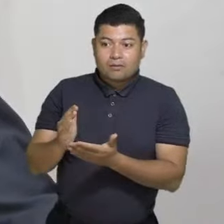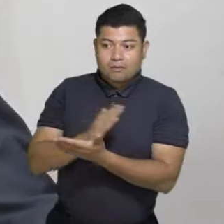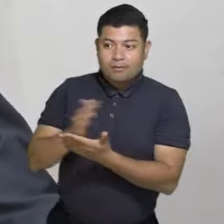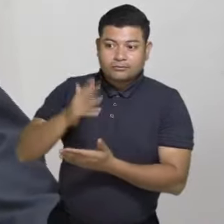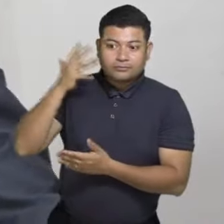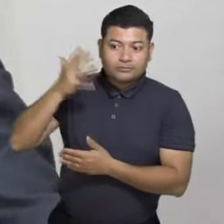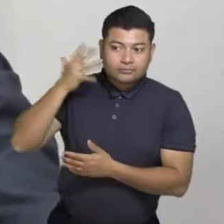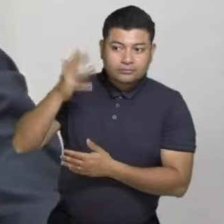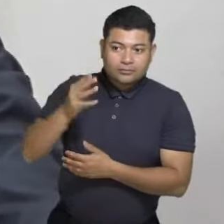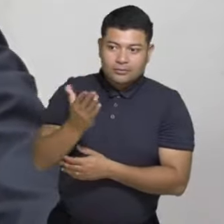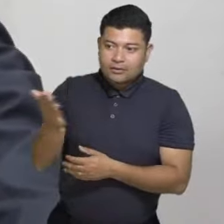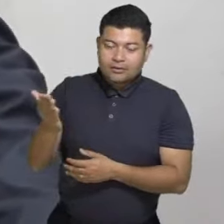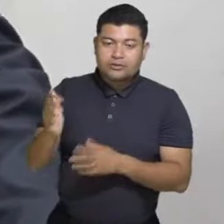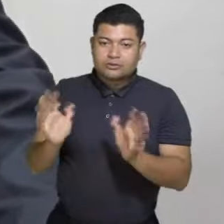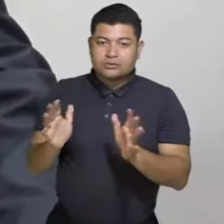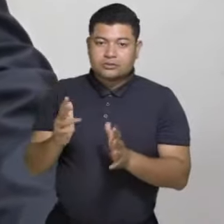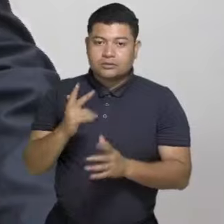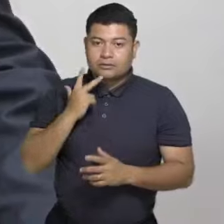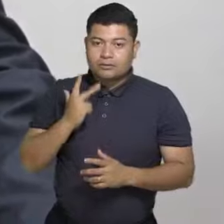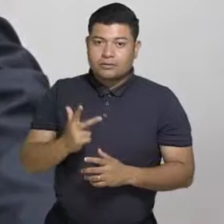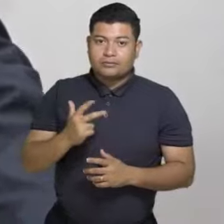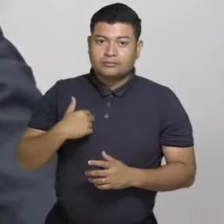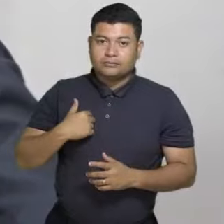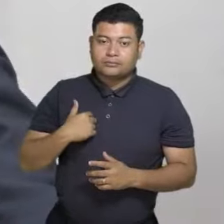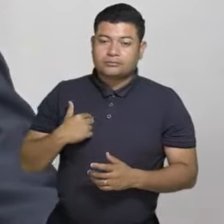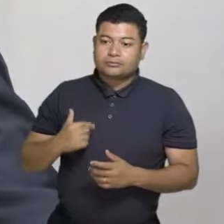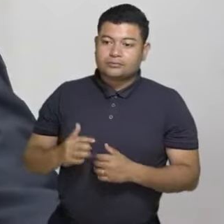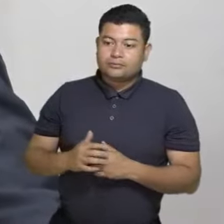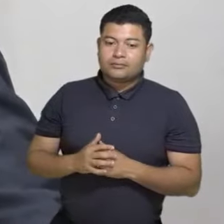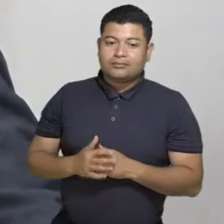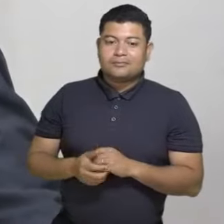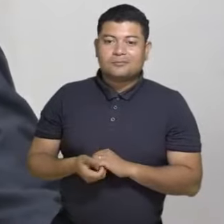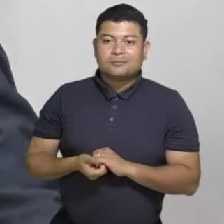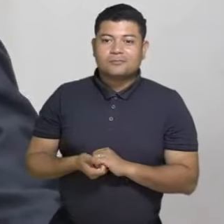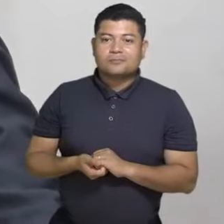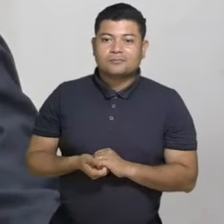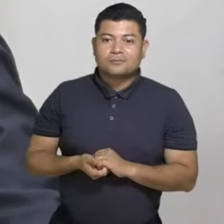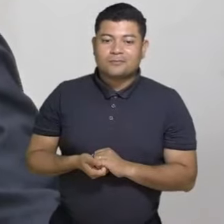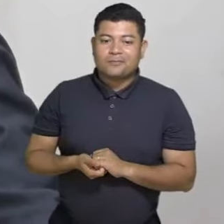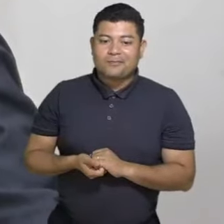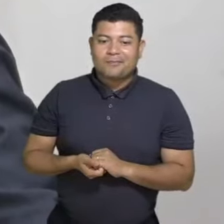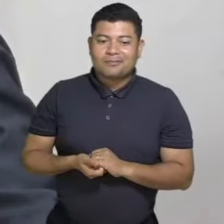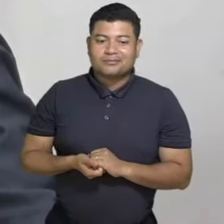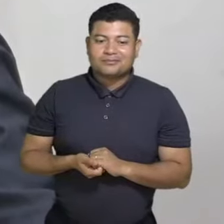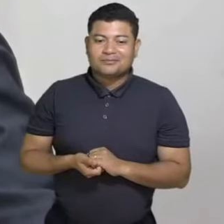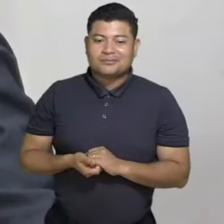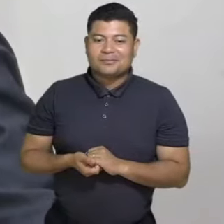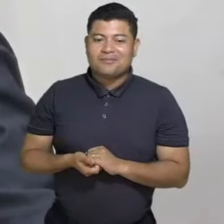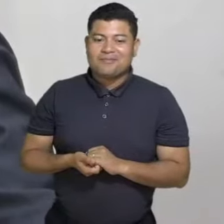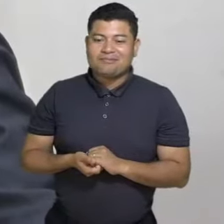aqui tem me contemplado, mas eu gostaria de dizer que